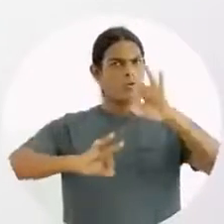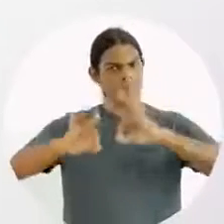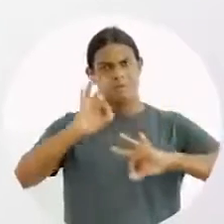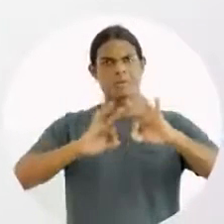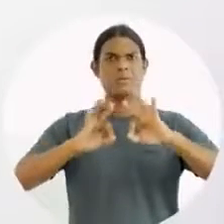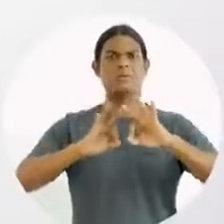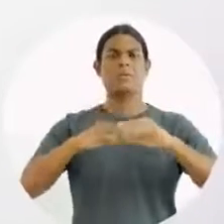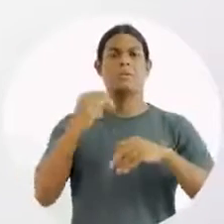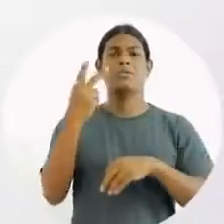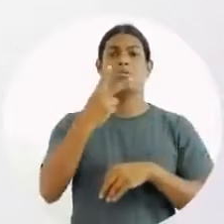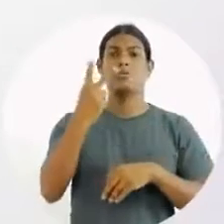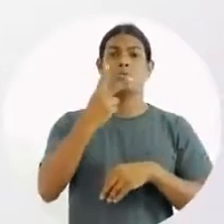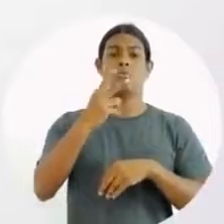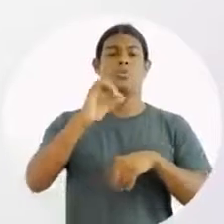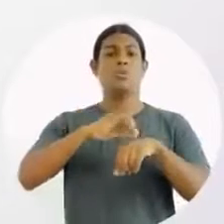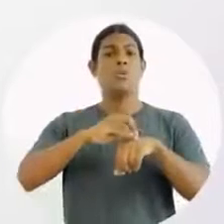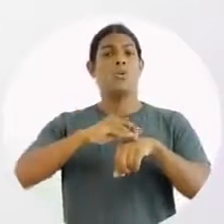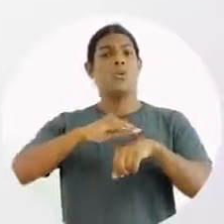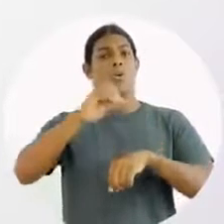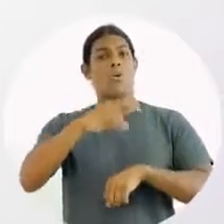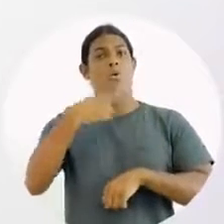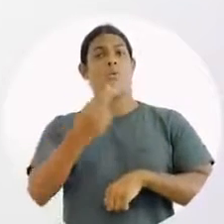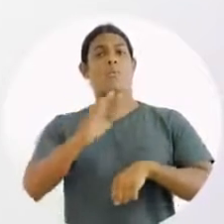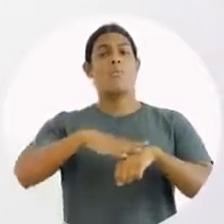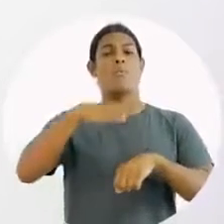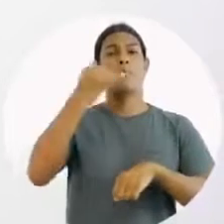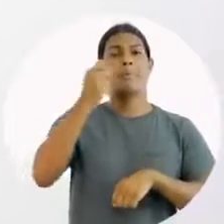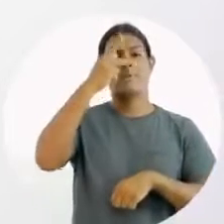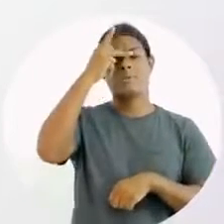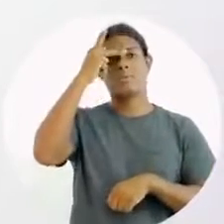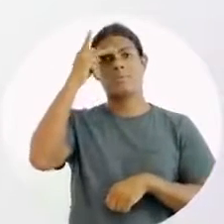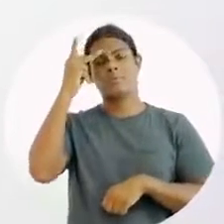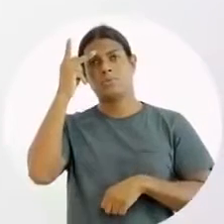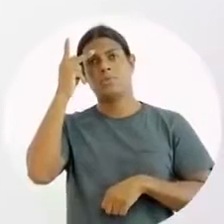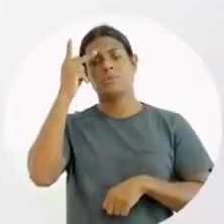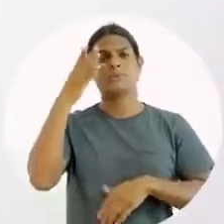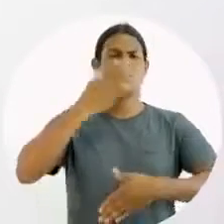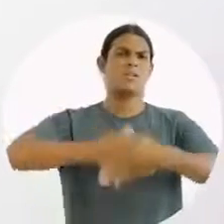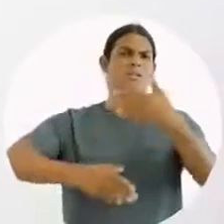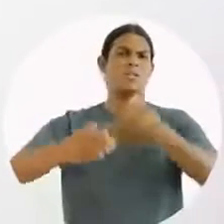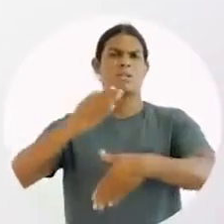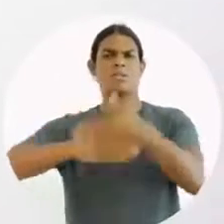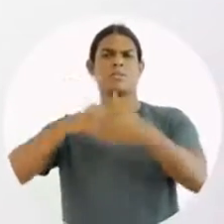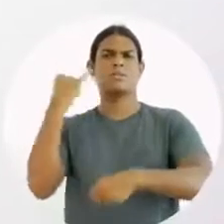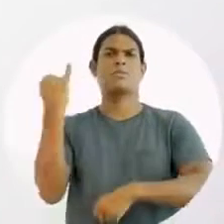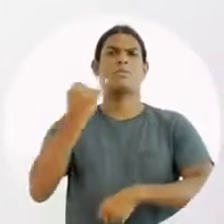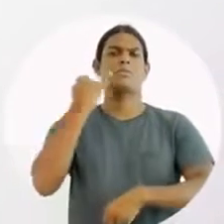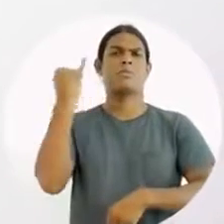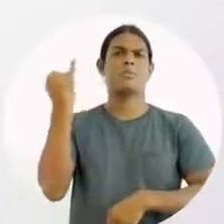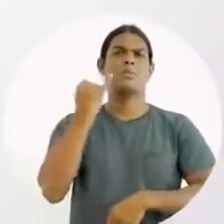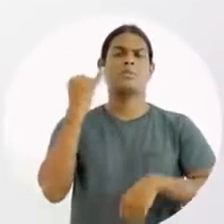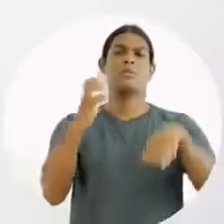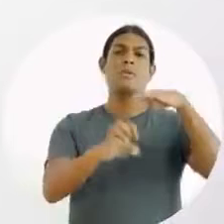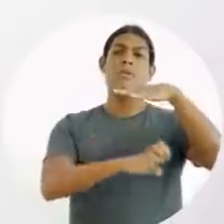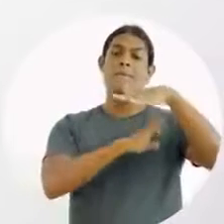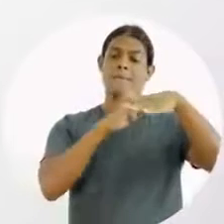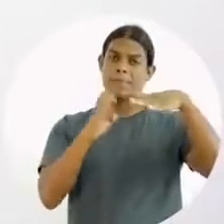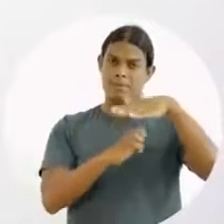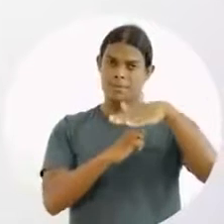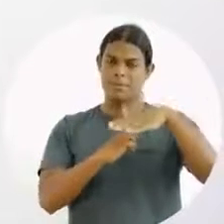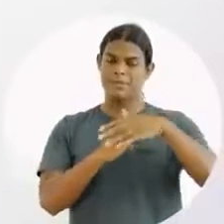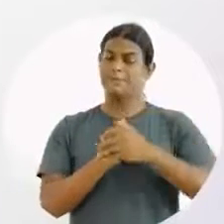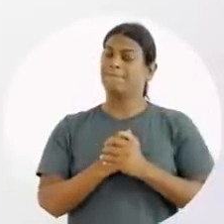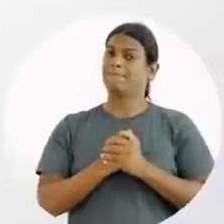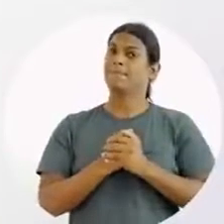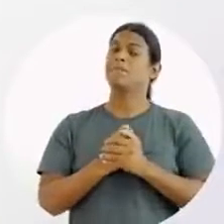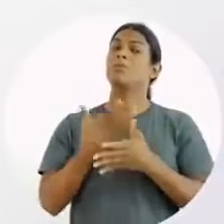entre duas ou mais pessoas, onde a cooperação entre elas é essencial para a existência da organização.